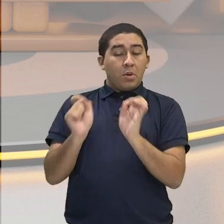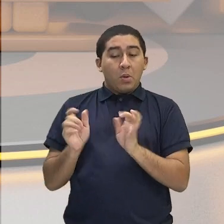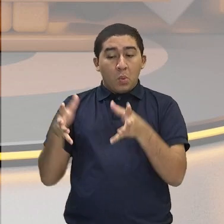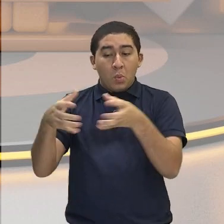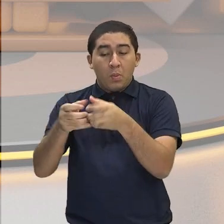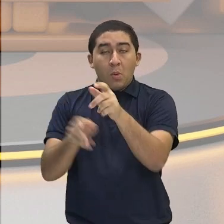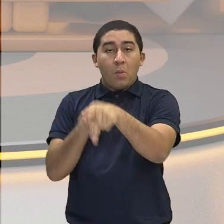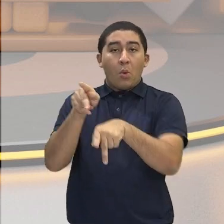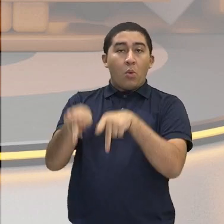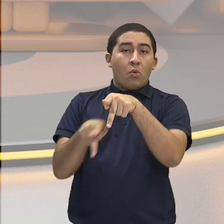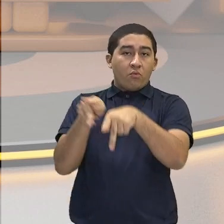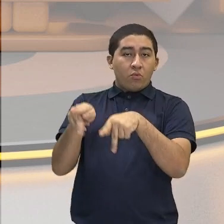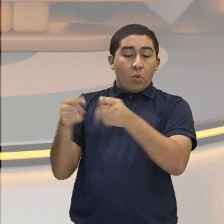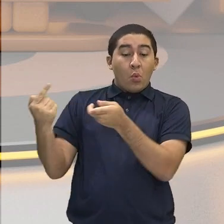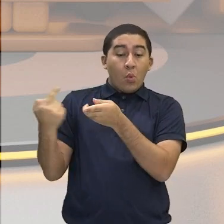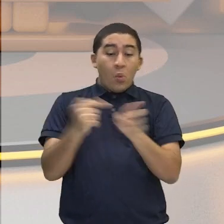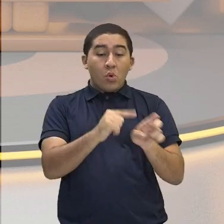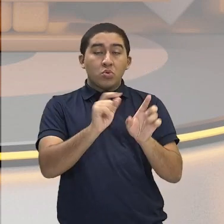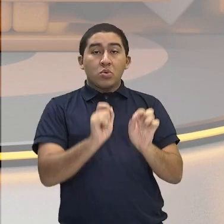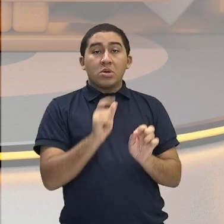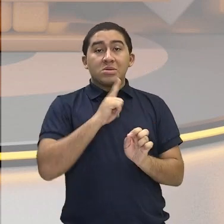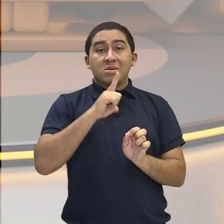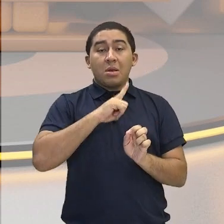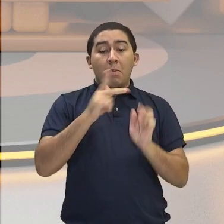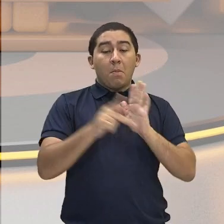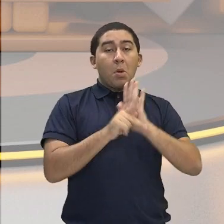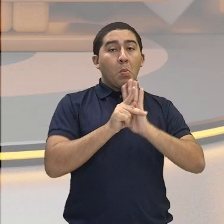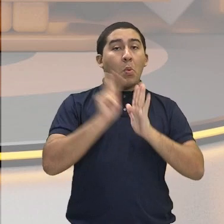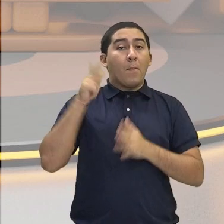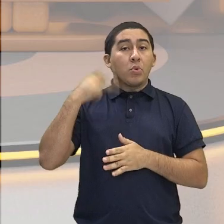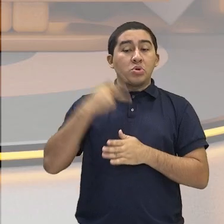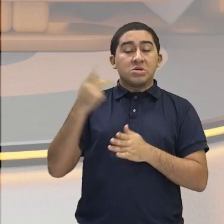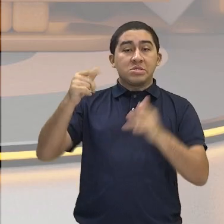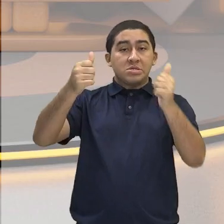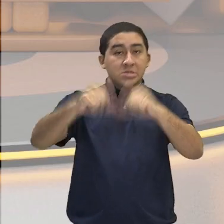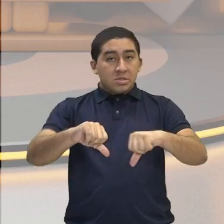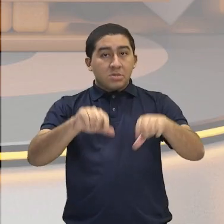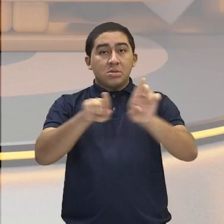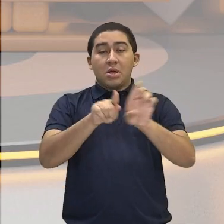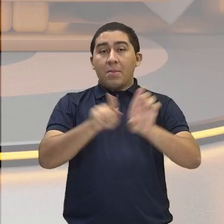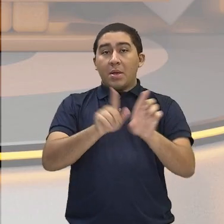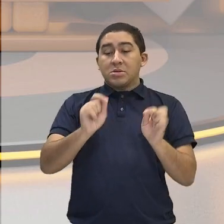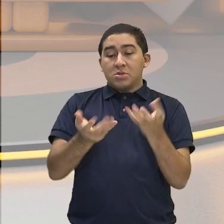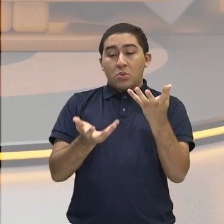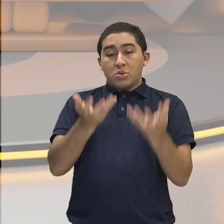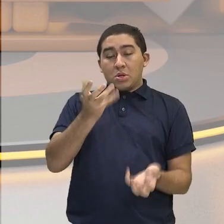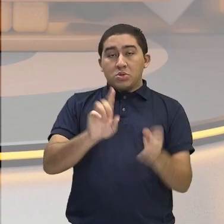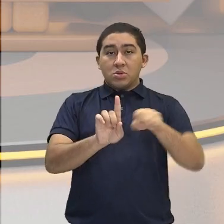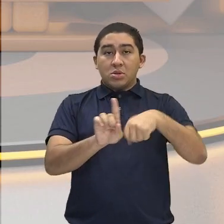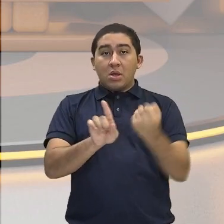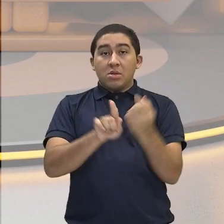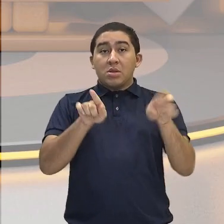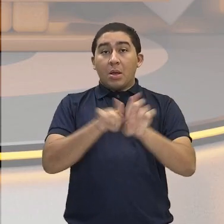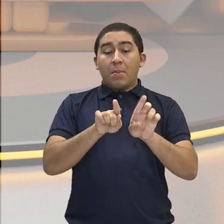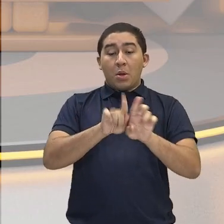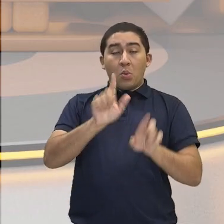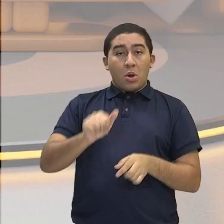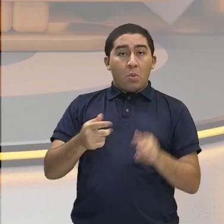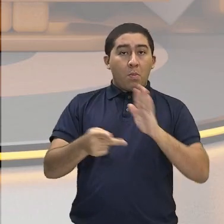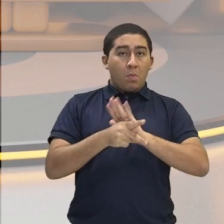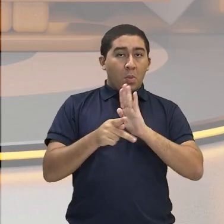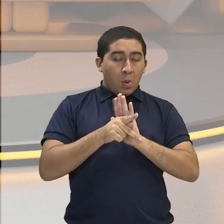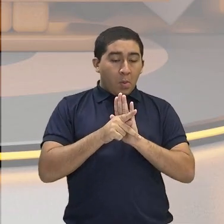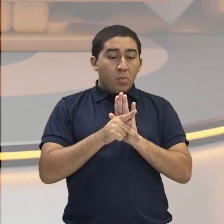populares, contra a exclusão política, as desigualdades sociais e a repressão do Estado